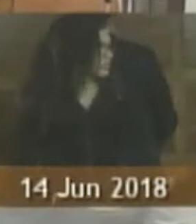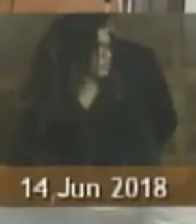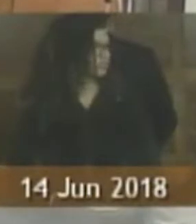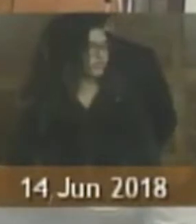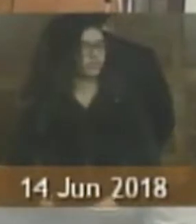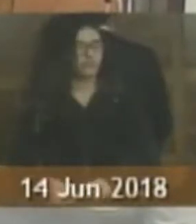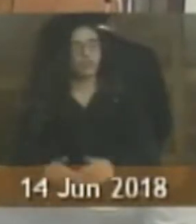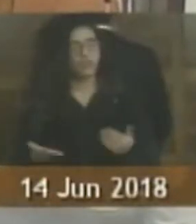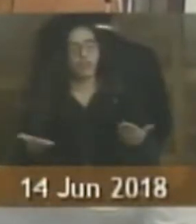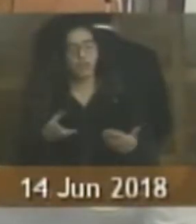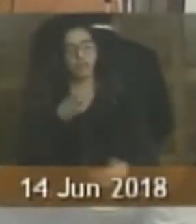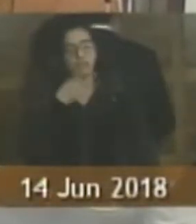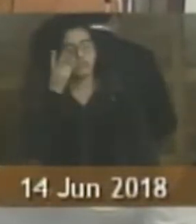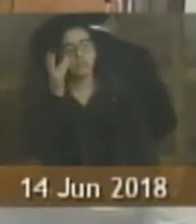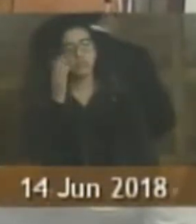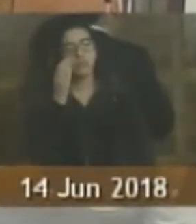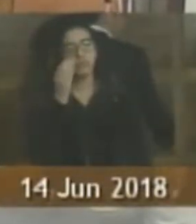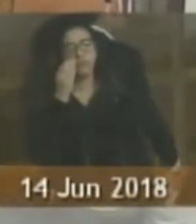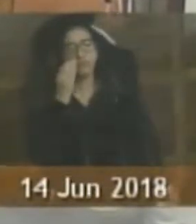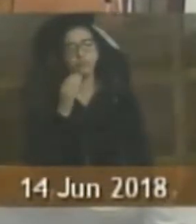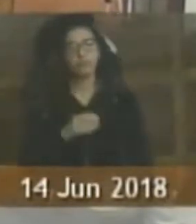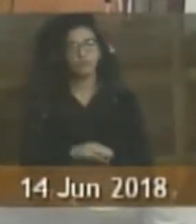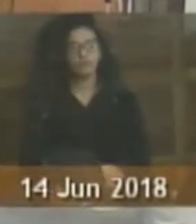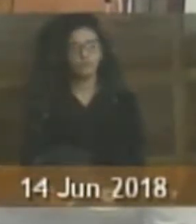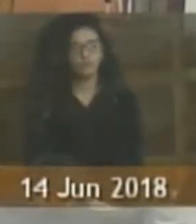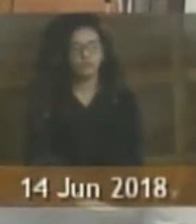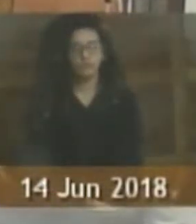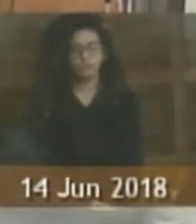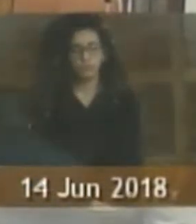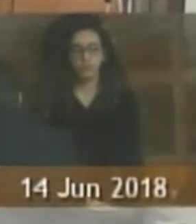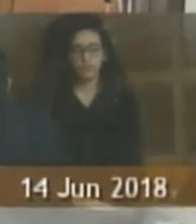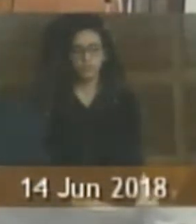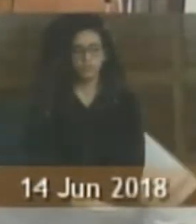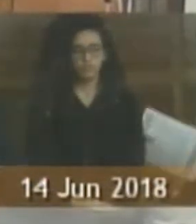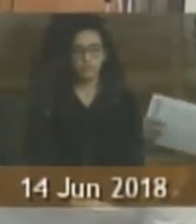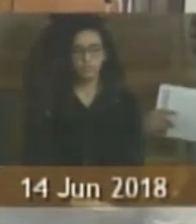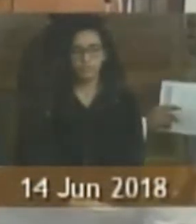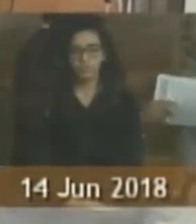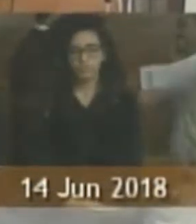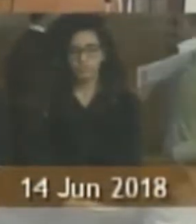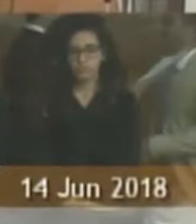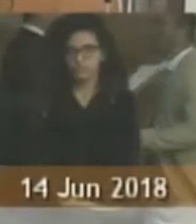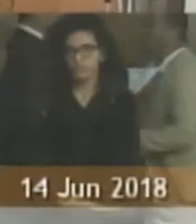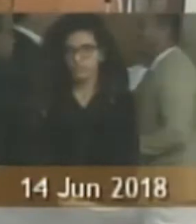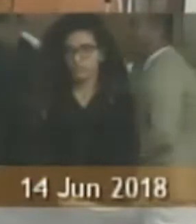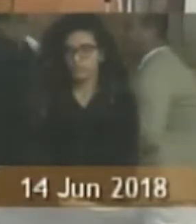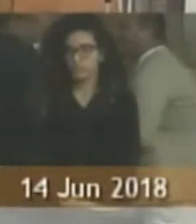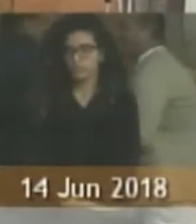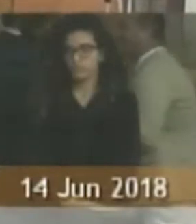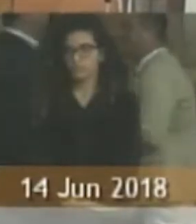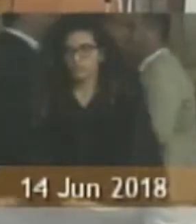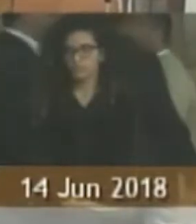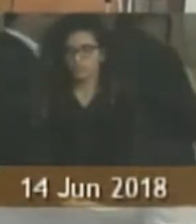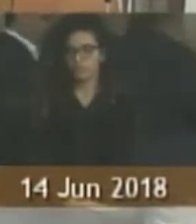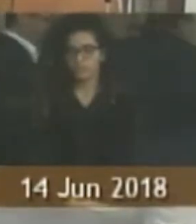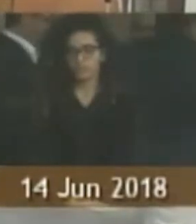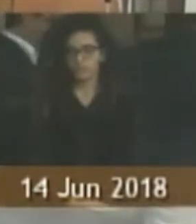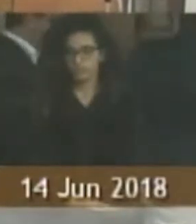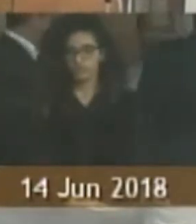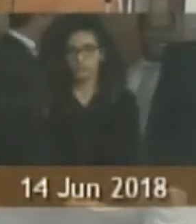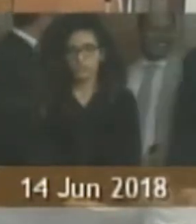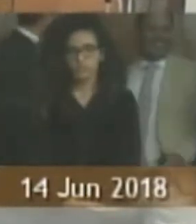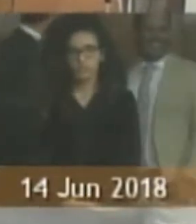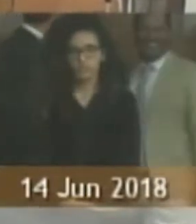Com a palavra, Canindé do Social. Vereador Canindé do Social. Nosso futuro presidente do Brasil.